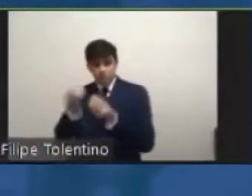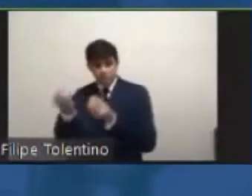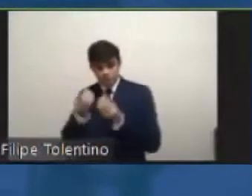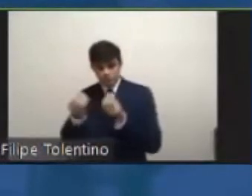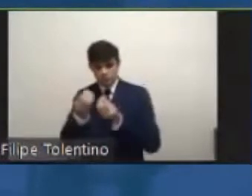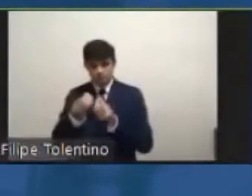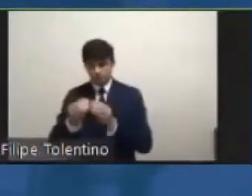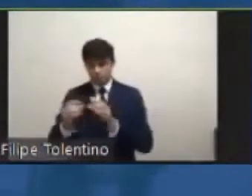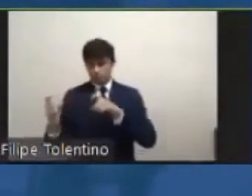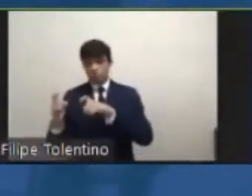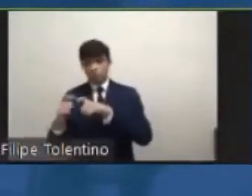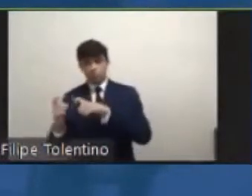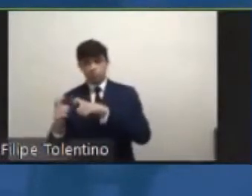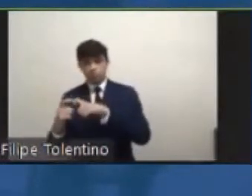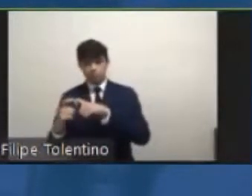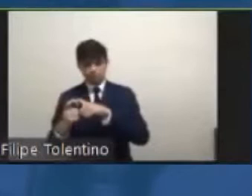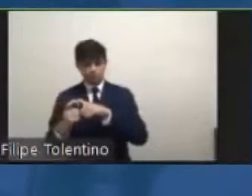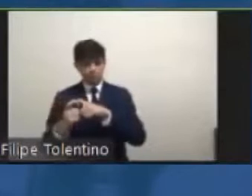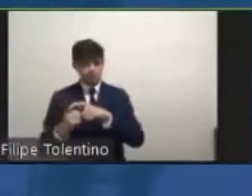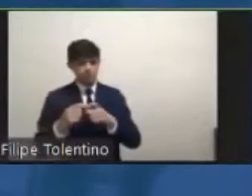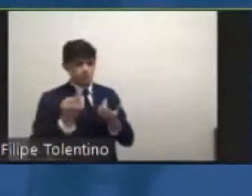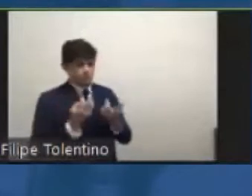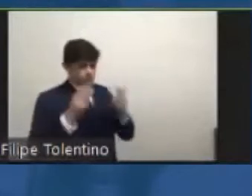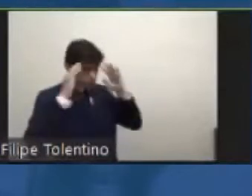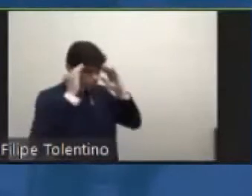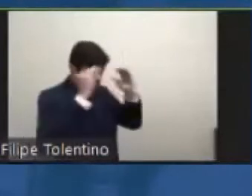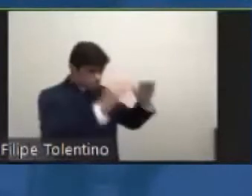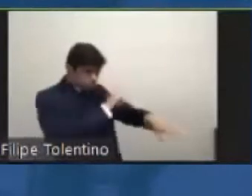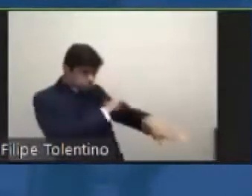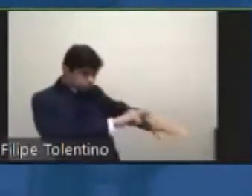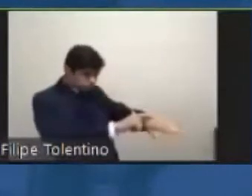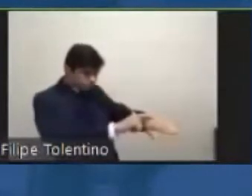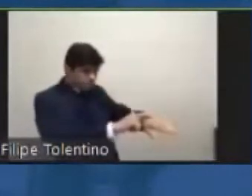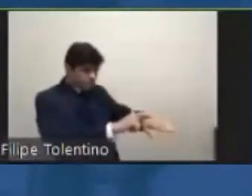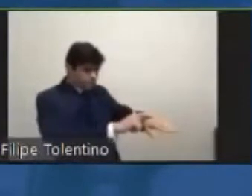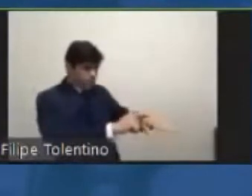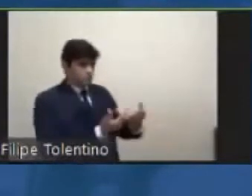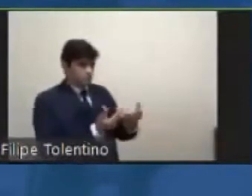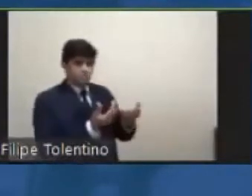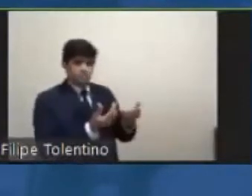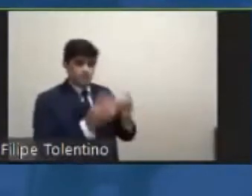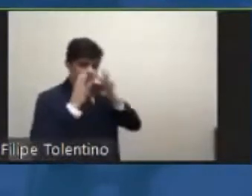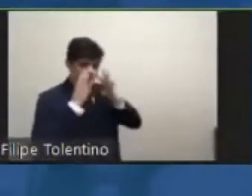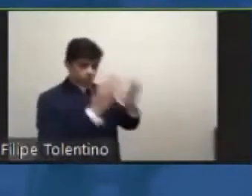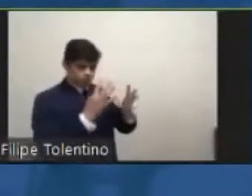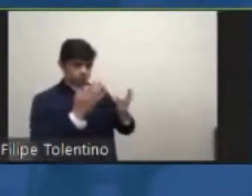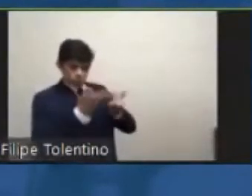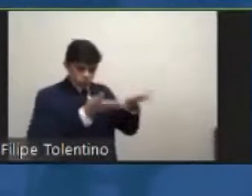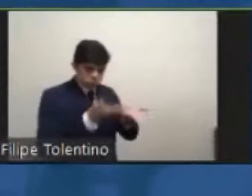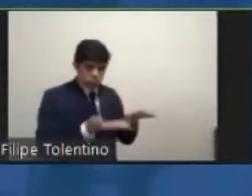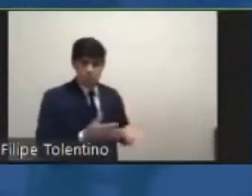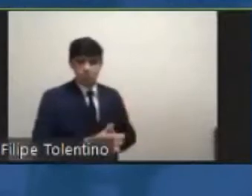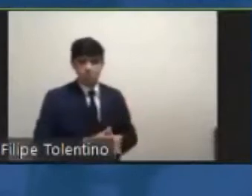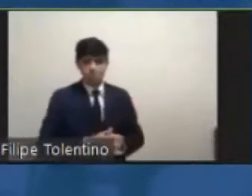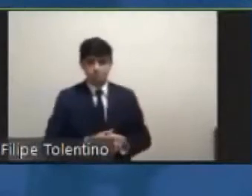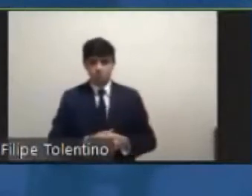vontade emitida pelo paciente. E conforme os palestrantes que me antecederam já mencionaram, ela deve prevalecer, inclusive,